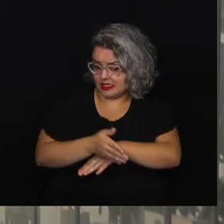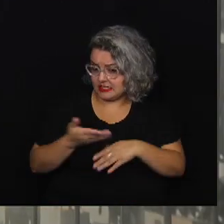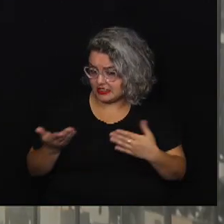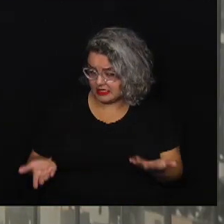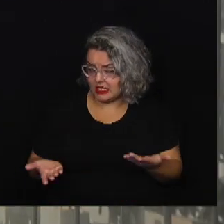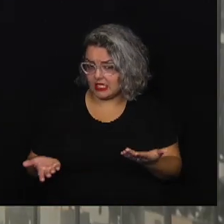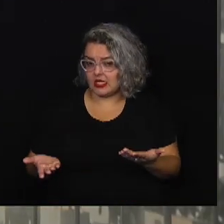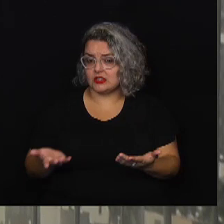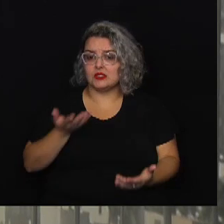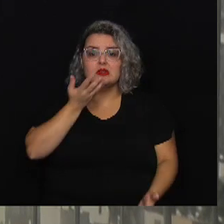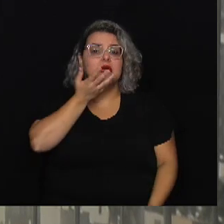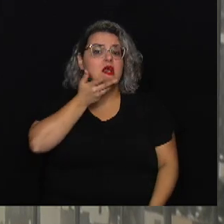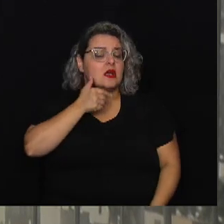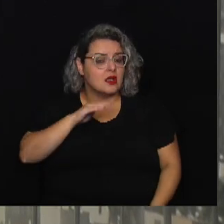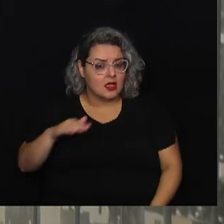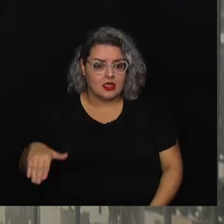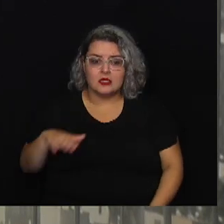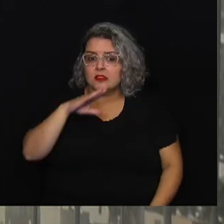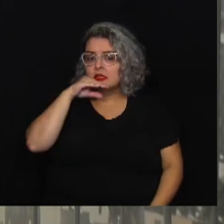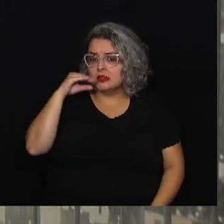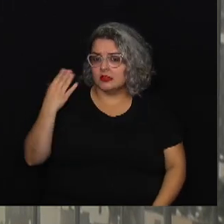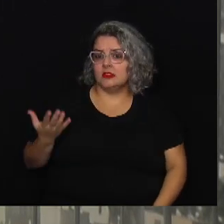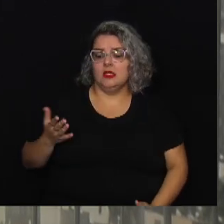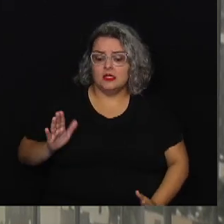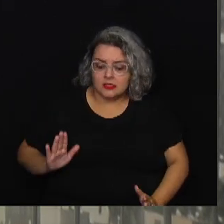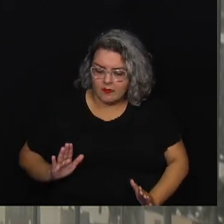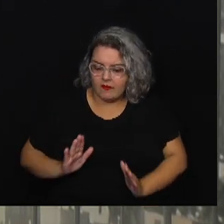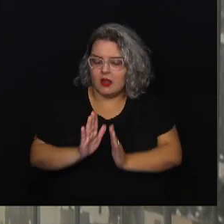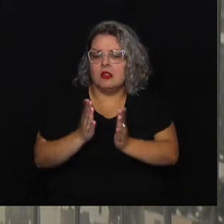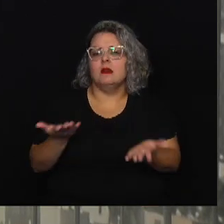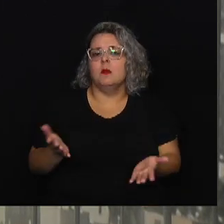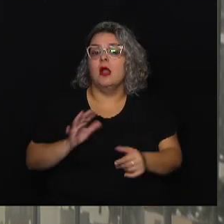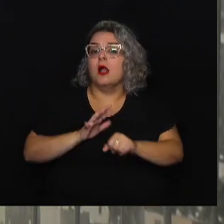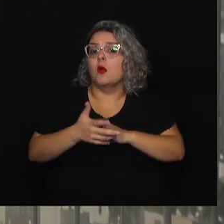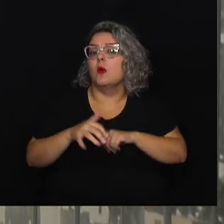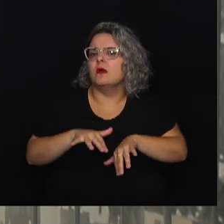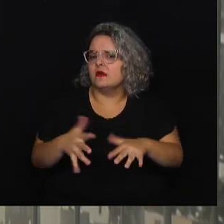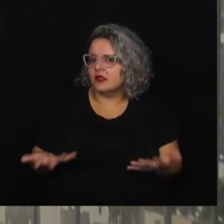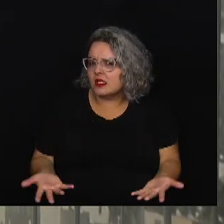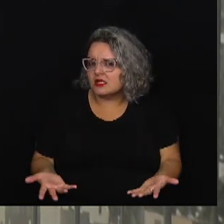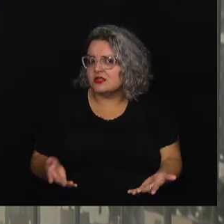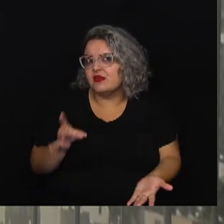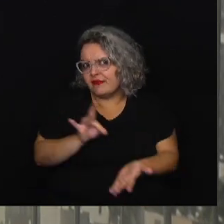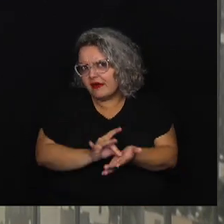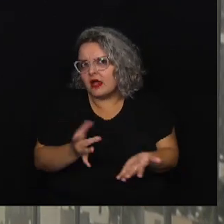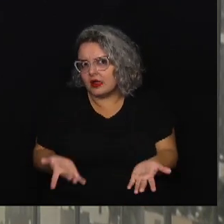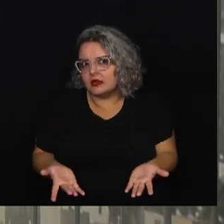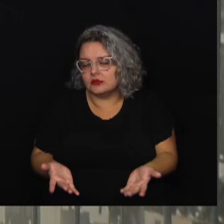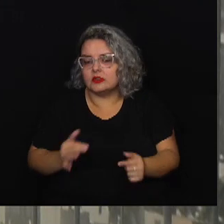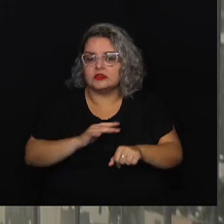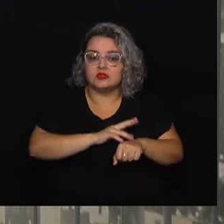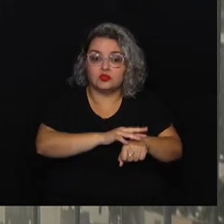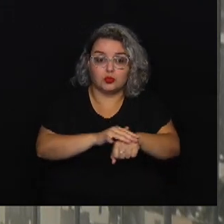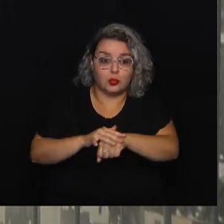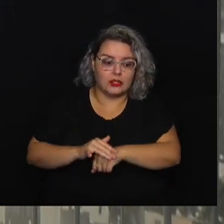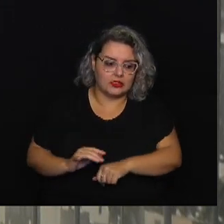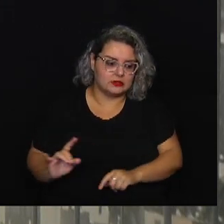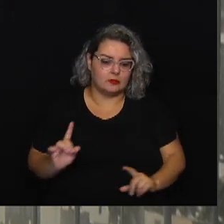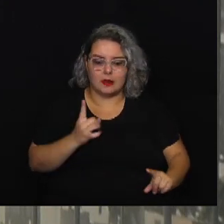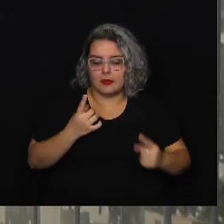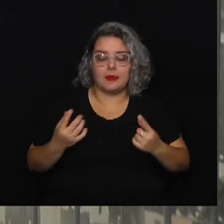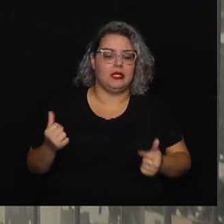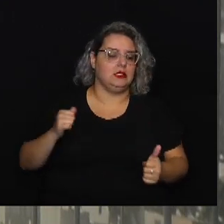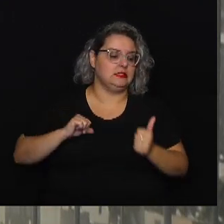a crianças, adolescentes e esse enfrentamento à Covid-19? De fato, as doenças apareceram, a